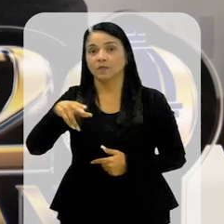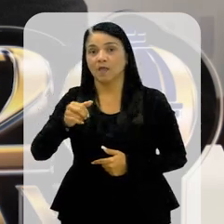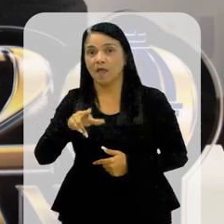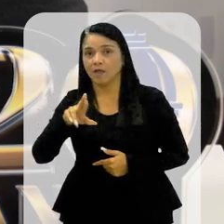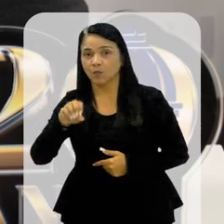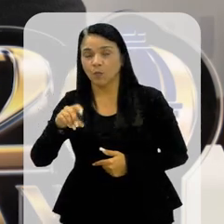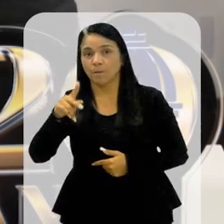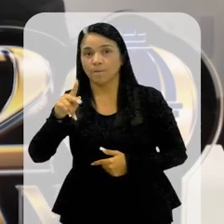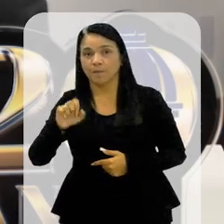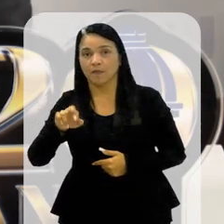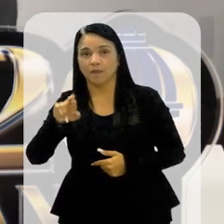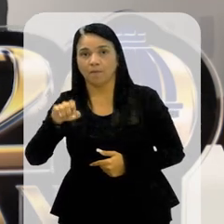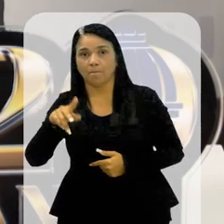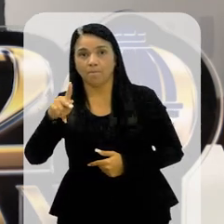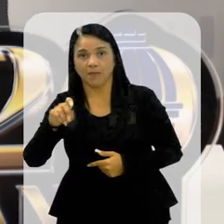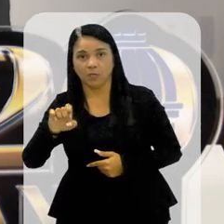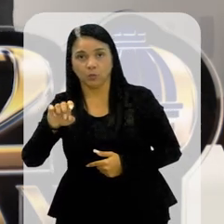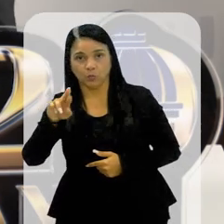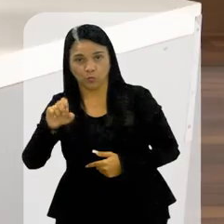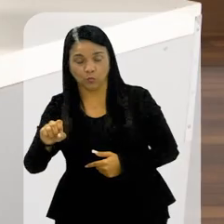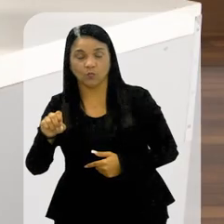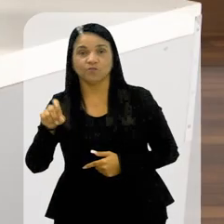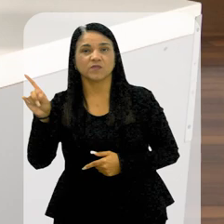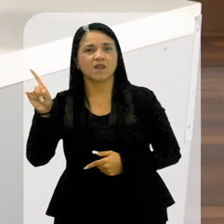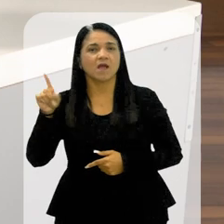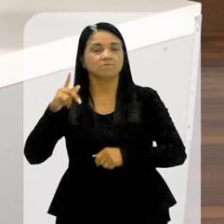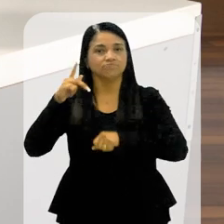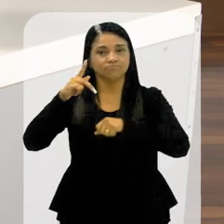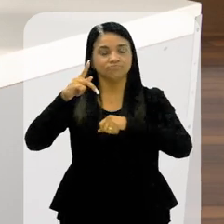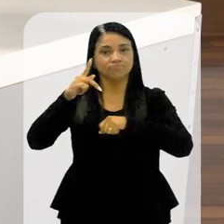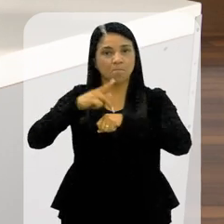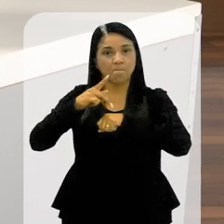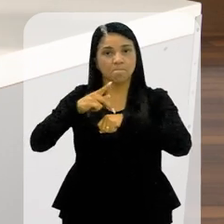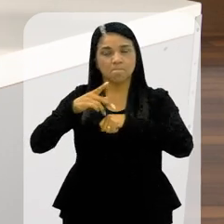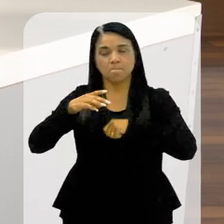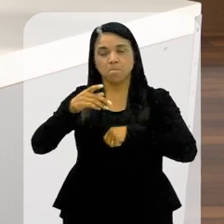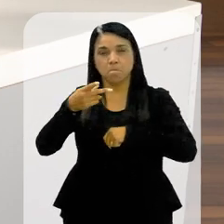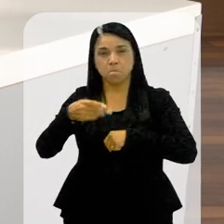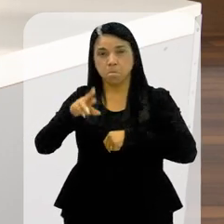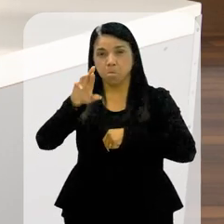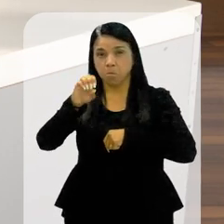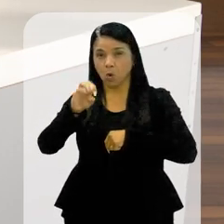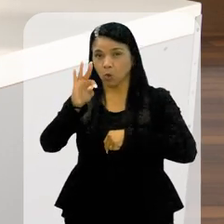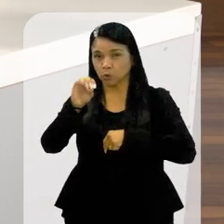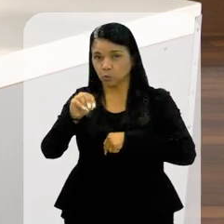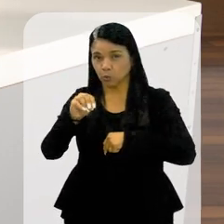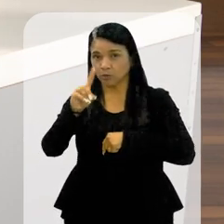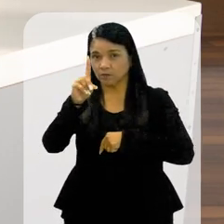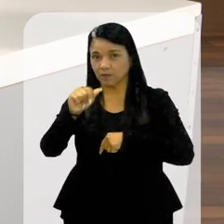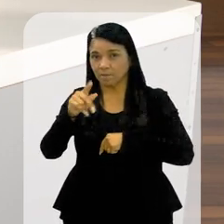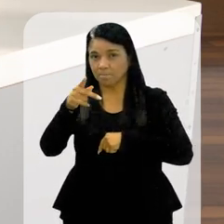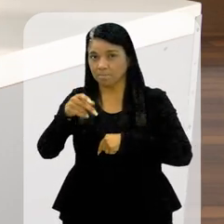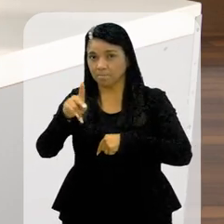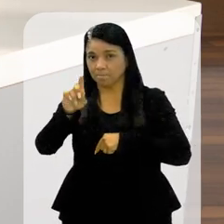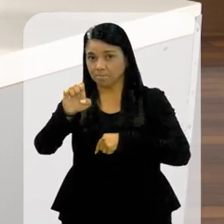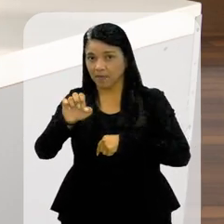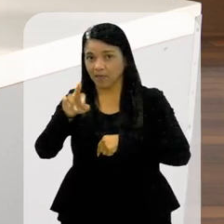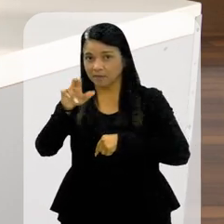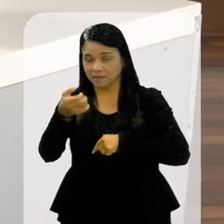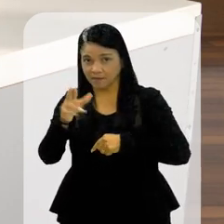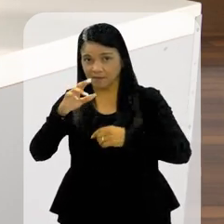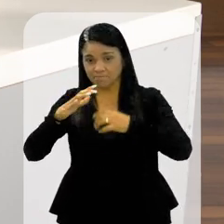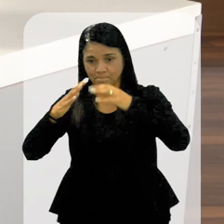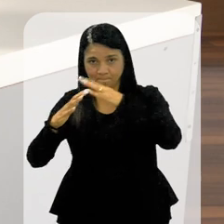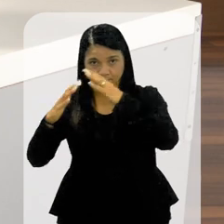2024, no Lunário Perpétuo, sim, né? Sim, maravilhoso. É a profética do saber popular, lá na Porto da Pedra, eu usei muita referência de pintura de arte. Eu trabalhei